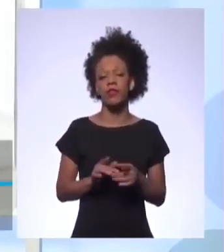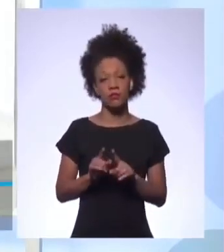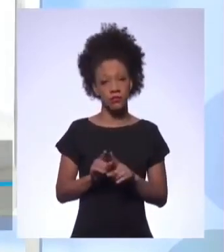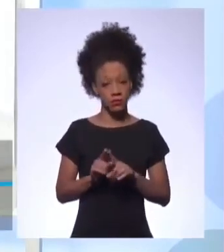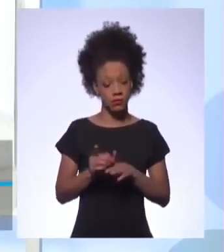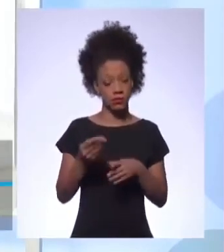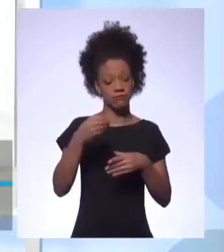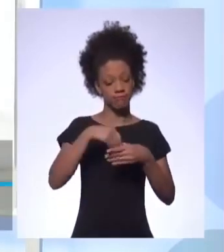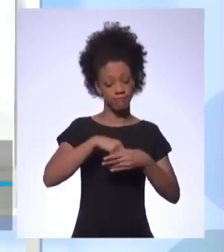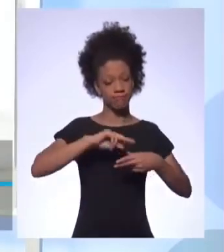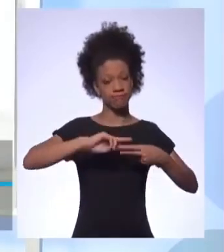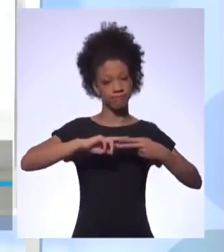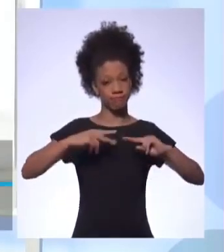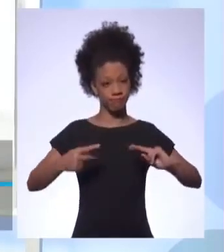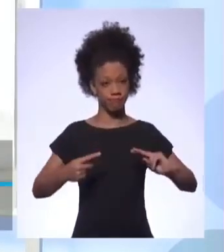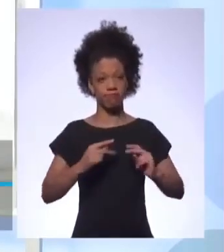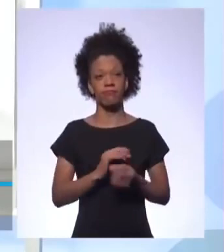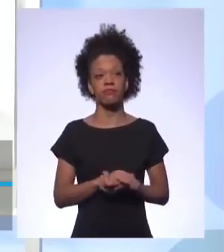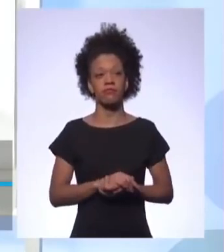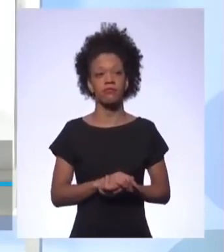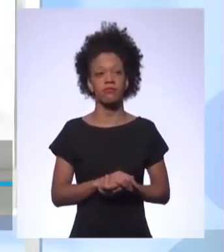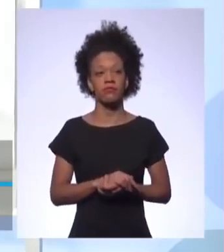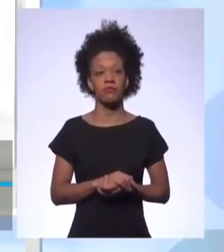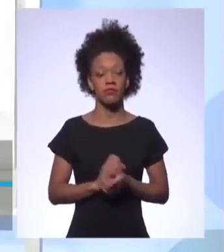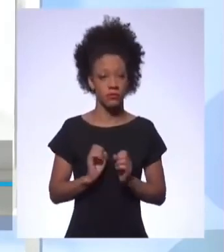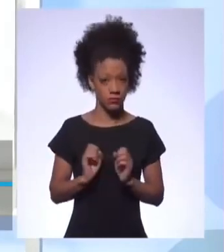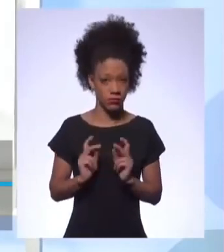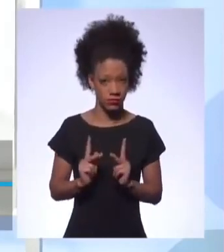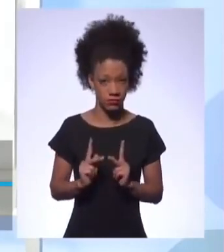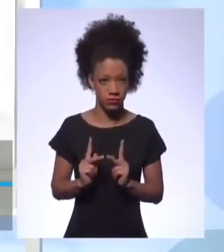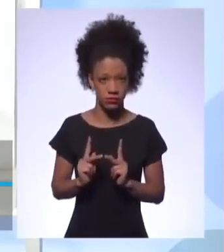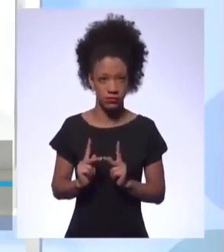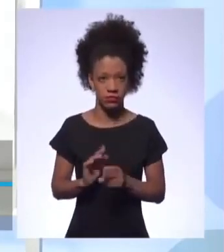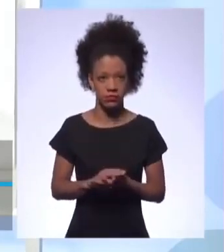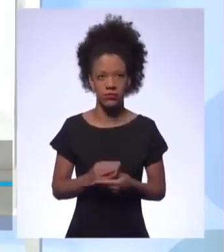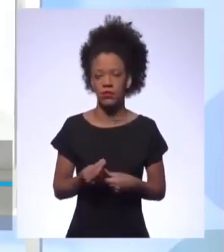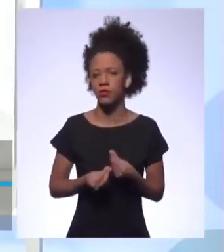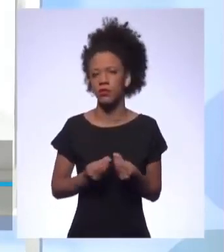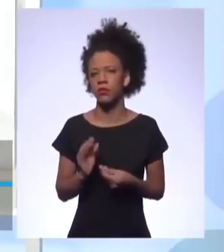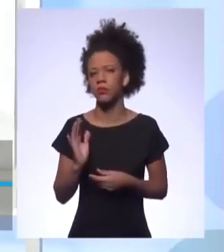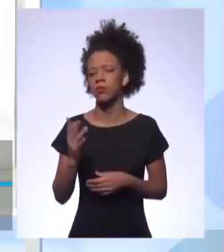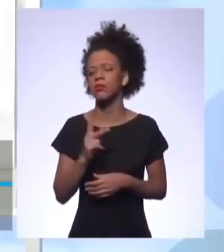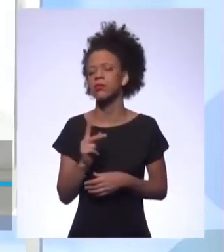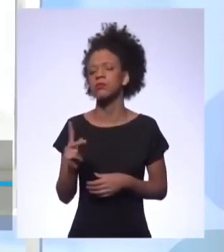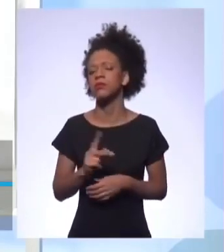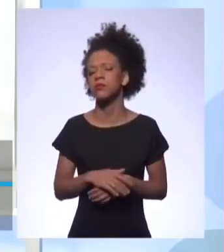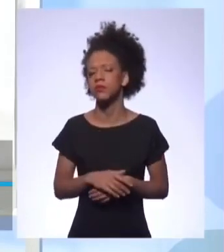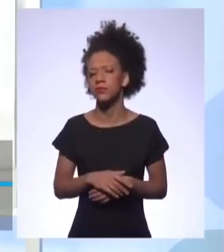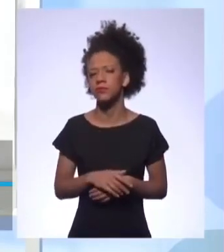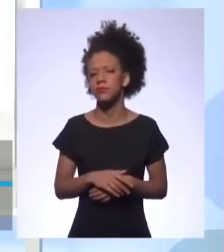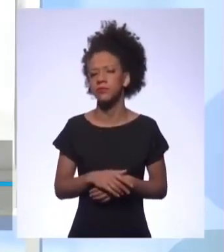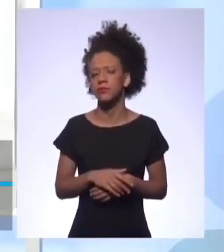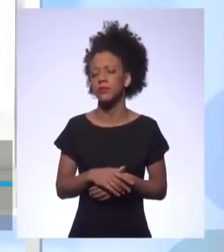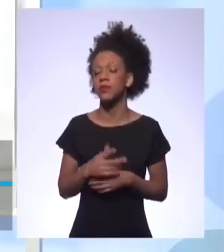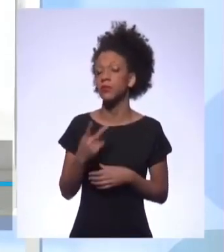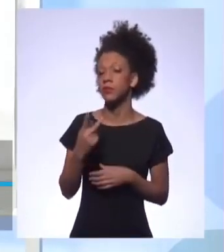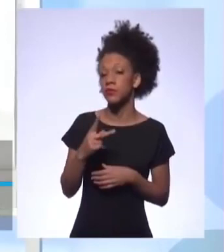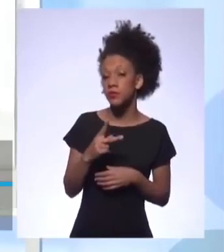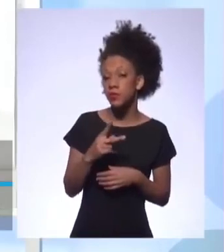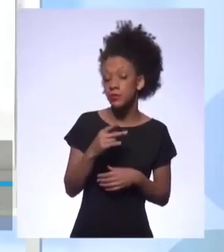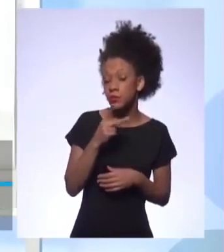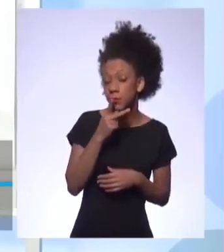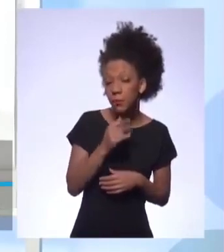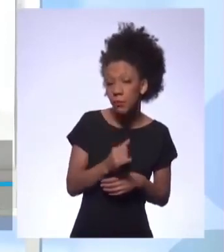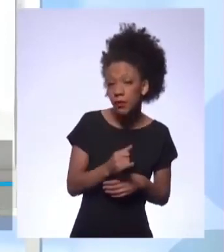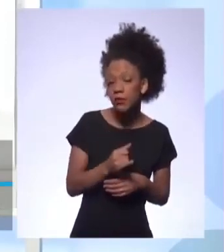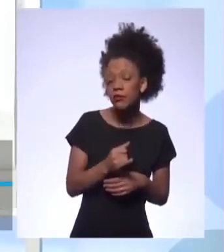nesse código genético. Tá certo? Como que isso vai ser, professora? Seus pais terão filhos e